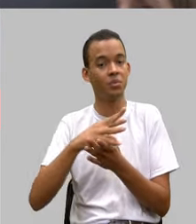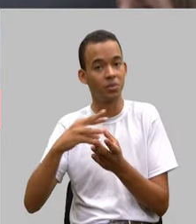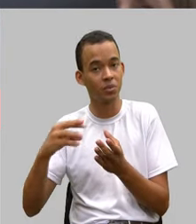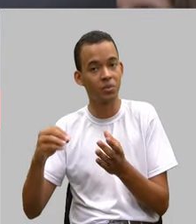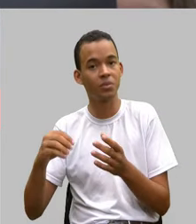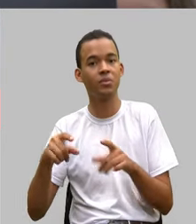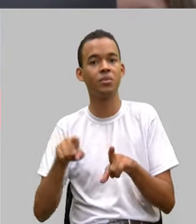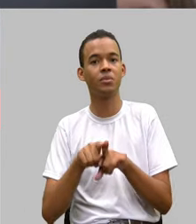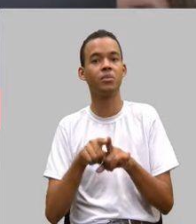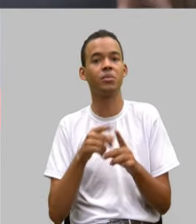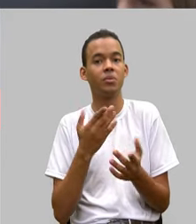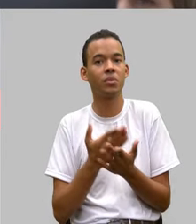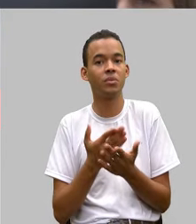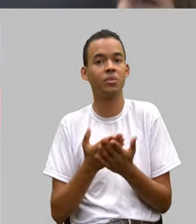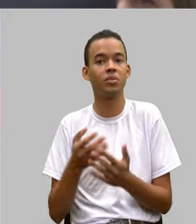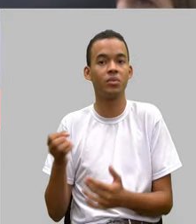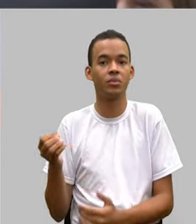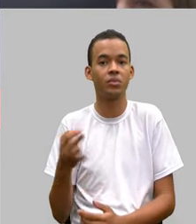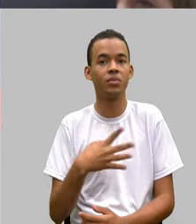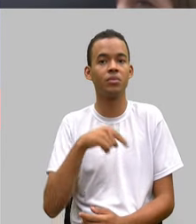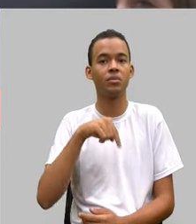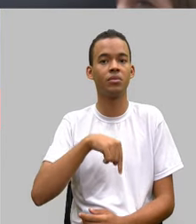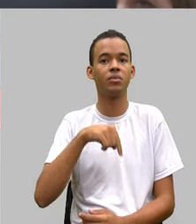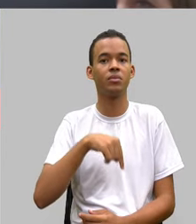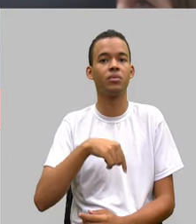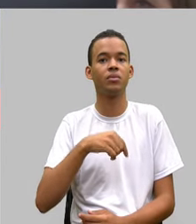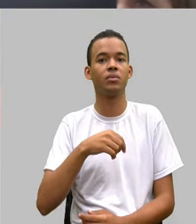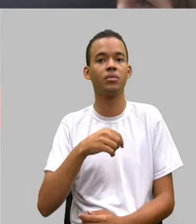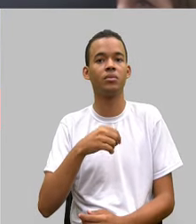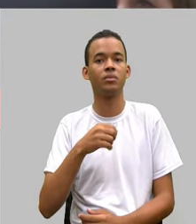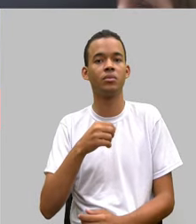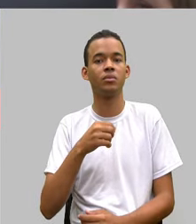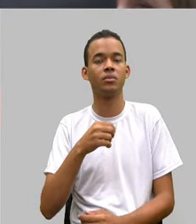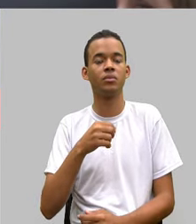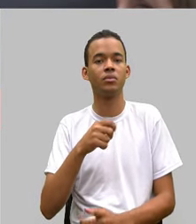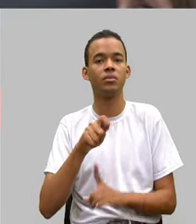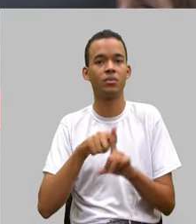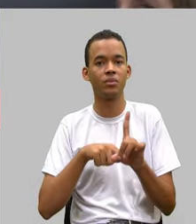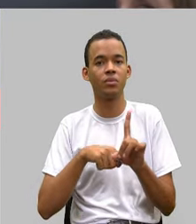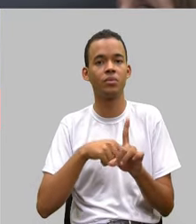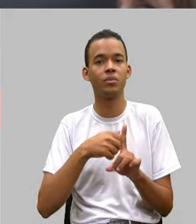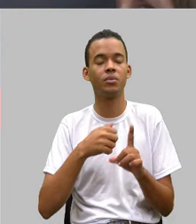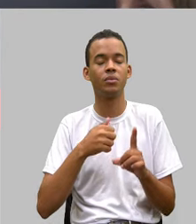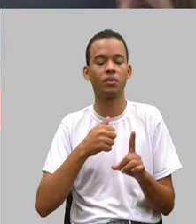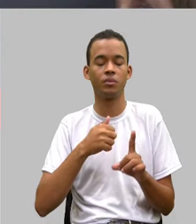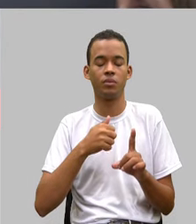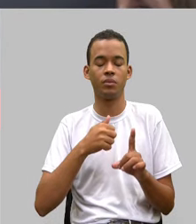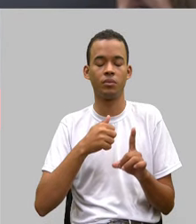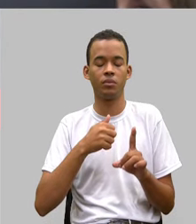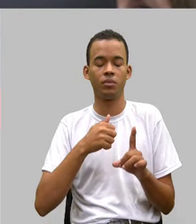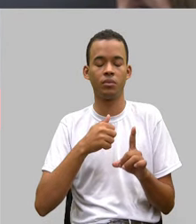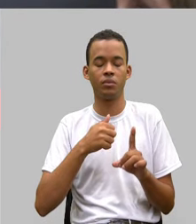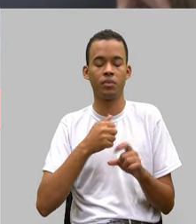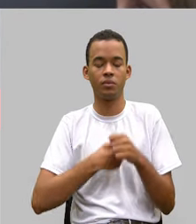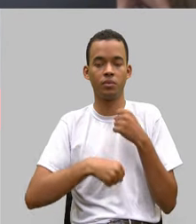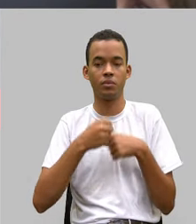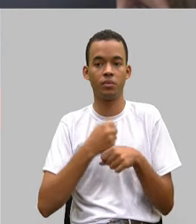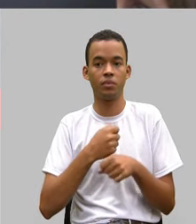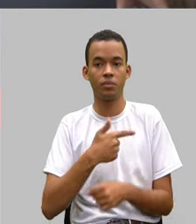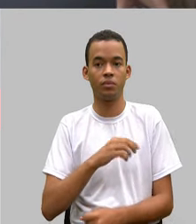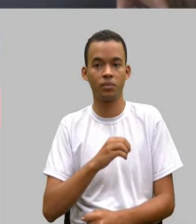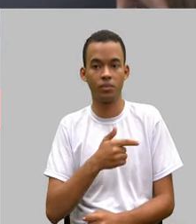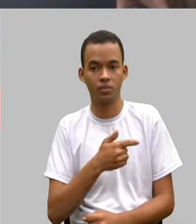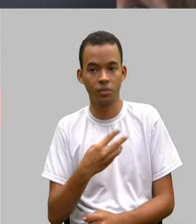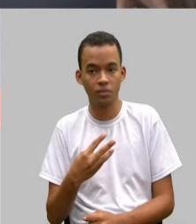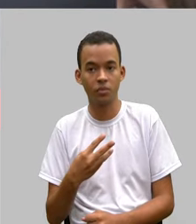um estudo novo que a gente publicou agora em agosto de do ano passado mostrando uma qualificação